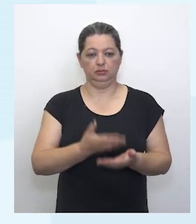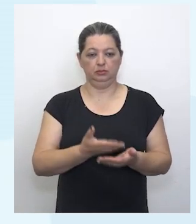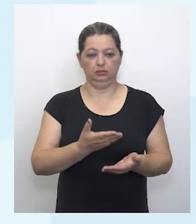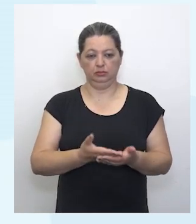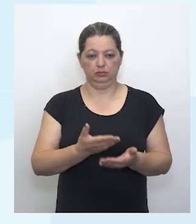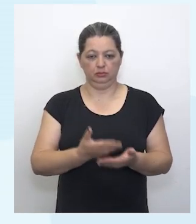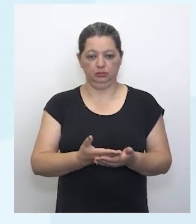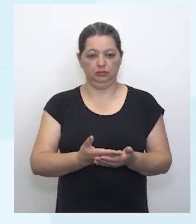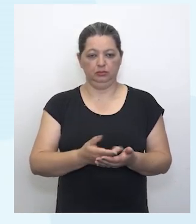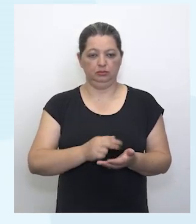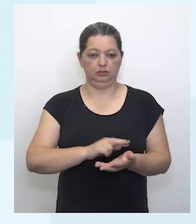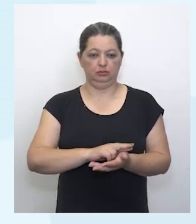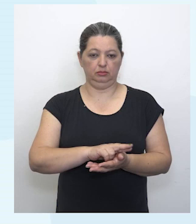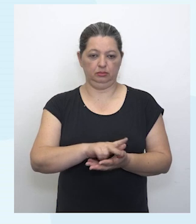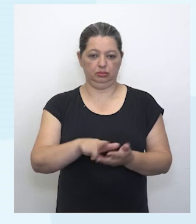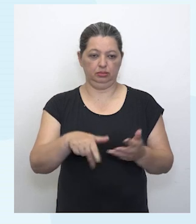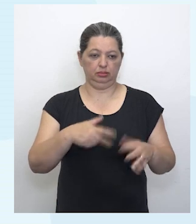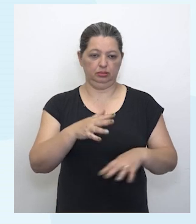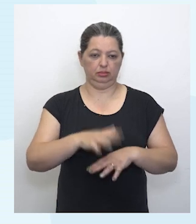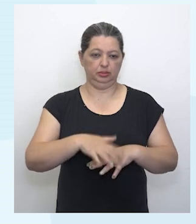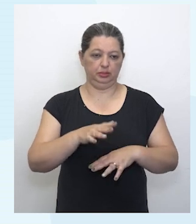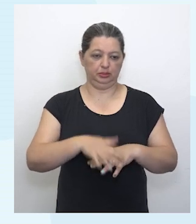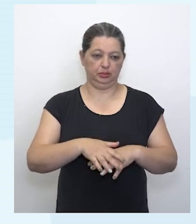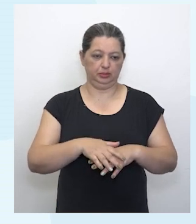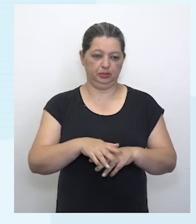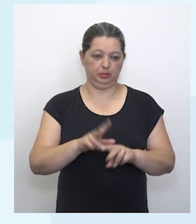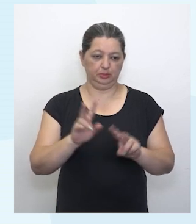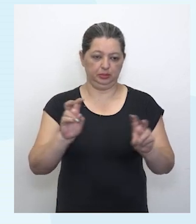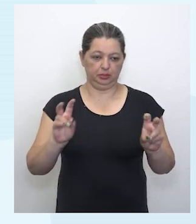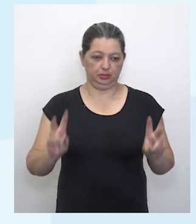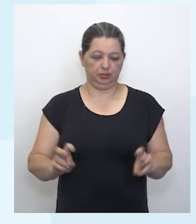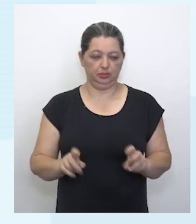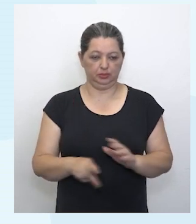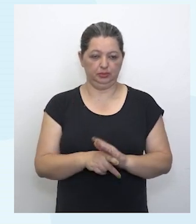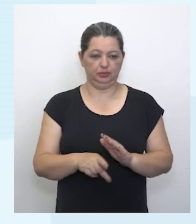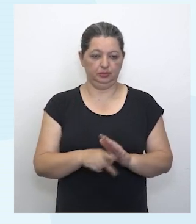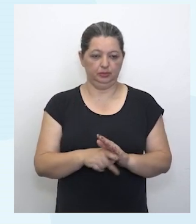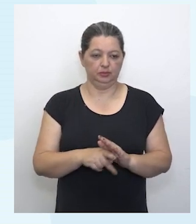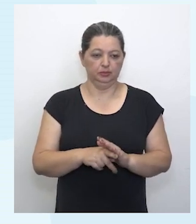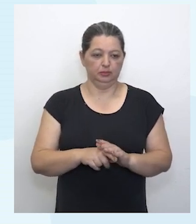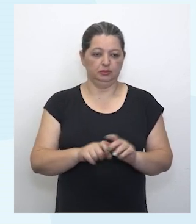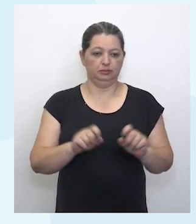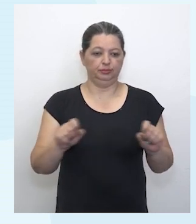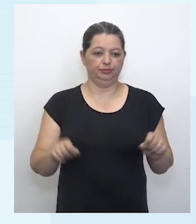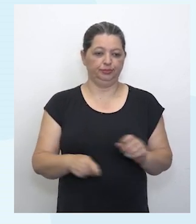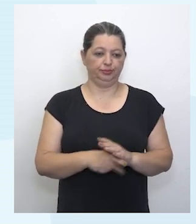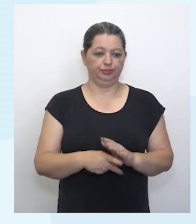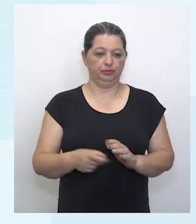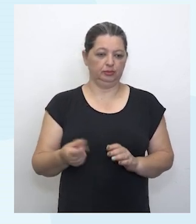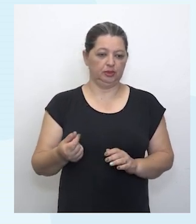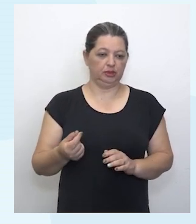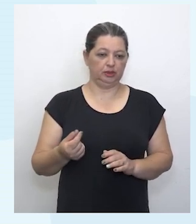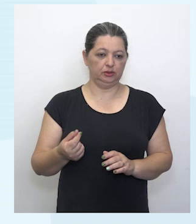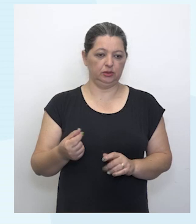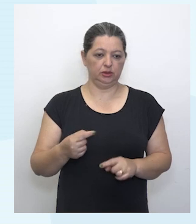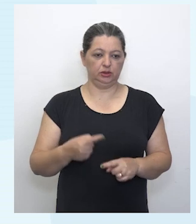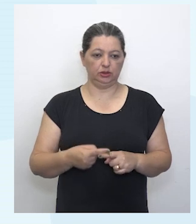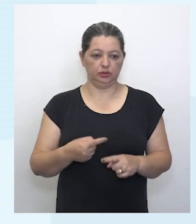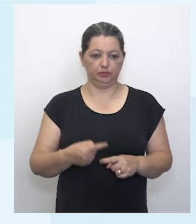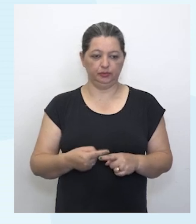operações matemáticas. Vamos trabalhar falar sobre o sistema monetário brasileiro.